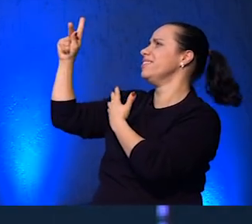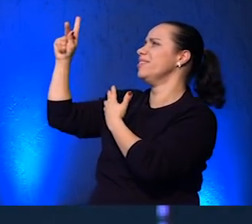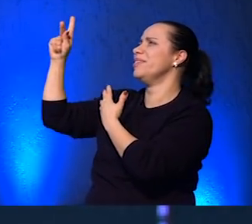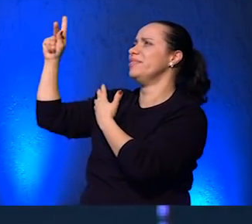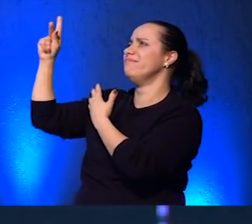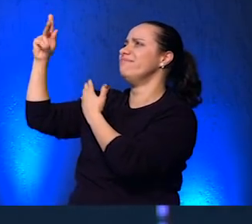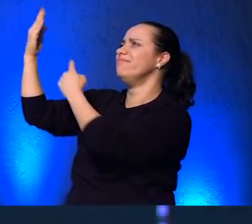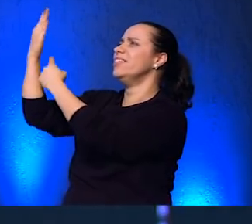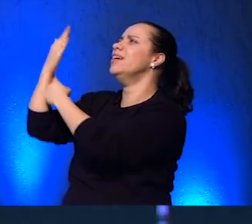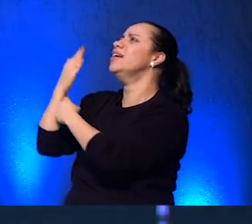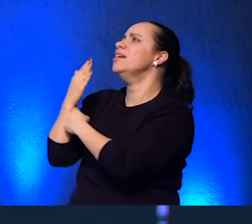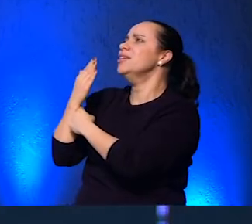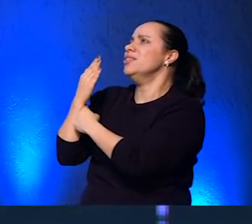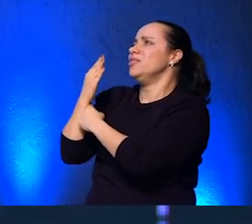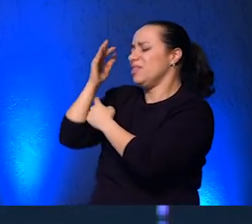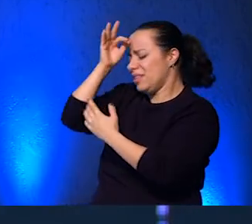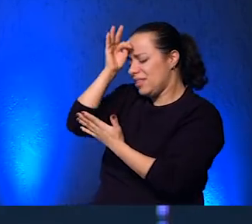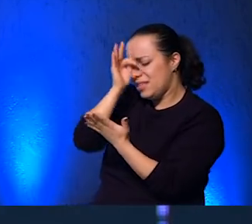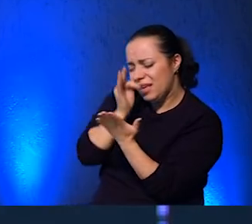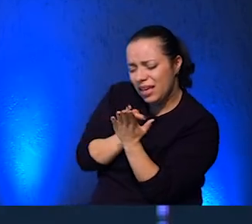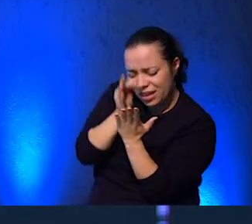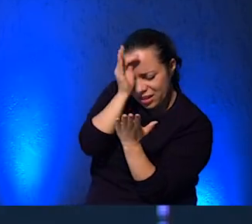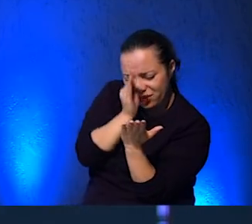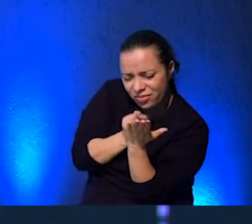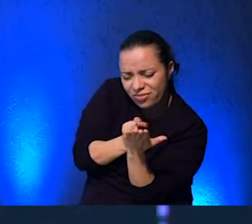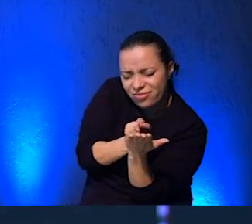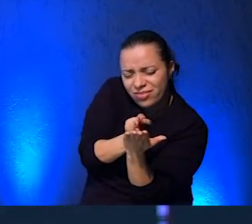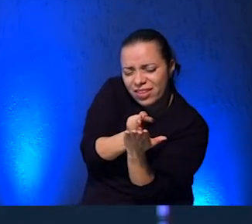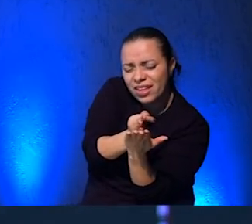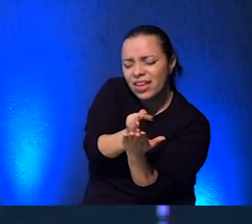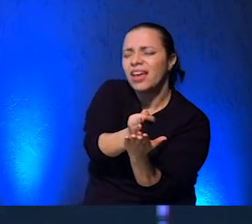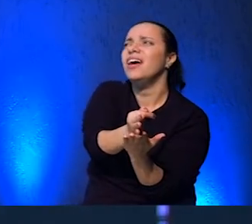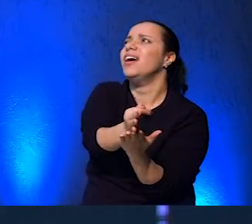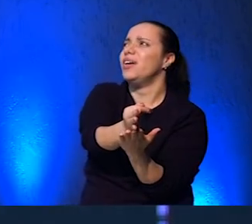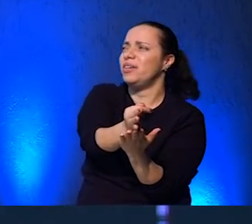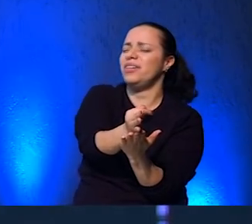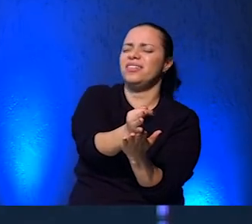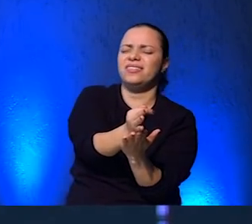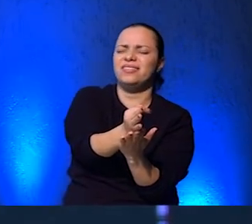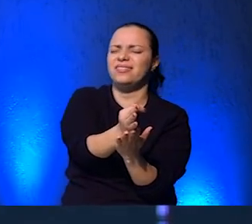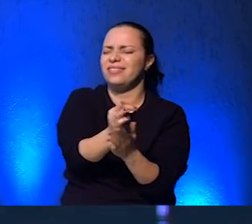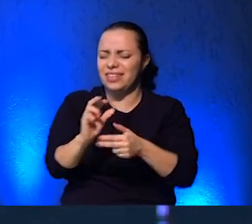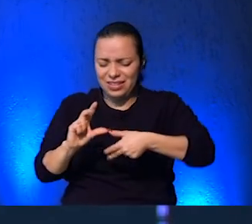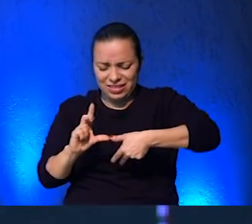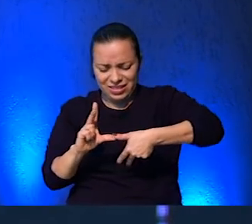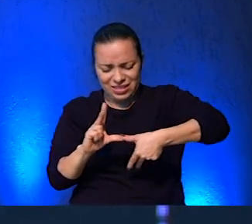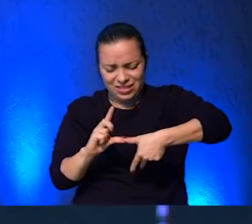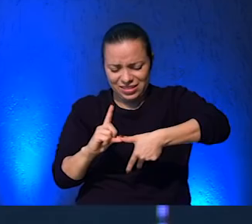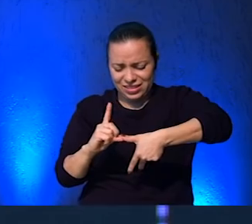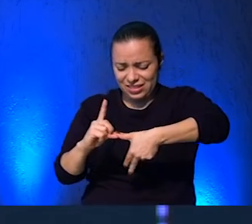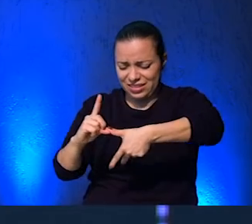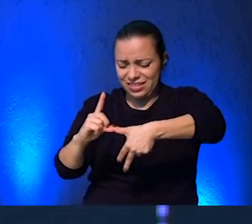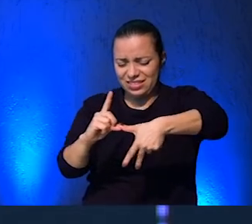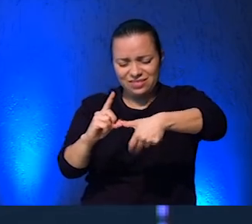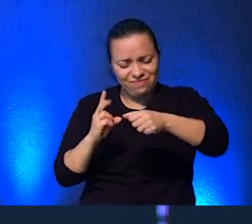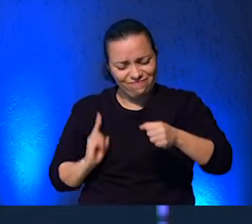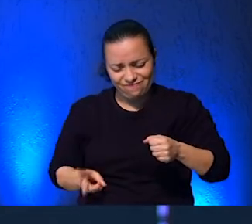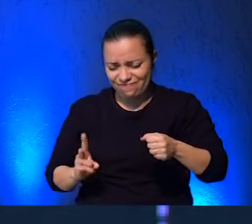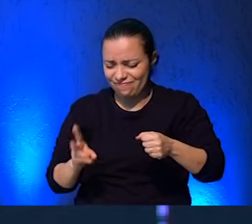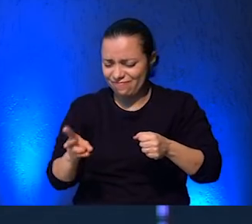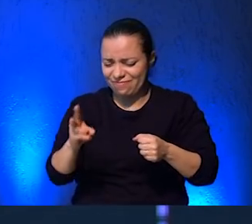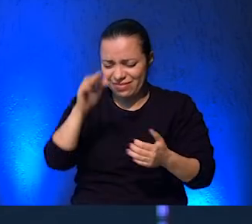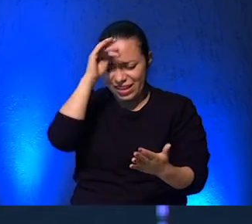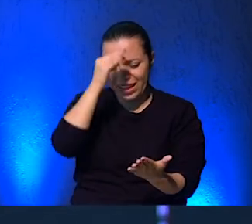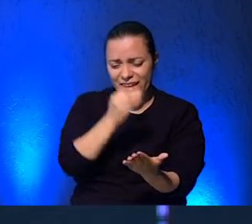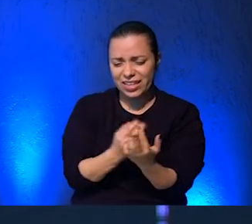ajuda a minha senha e pedro justo andar contigo no meio da poderia acreditar em ti como